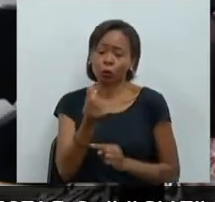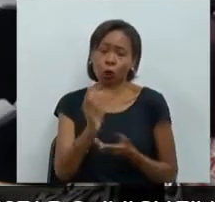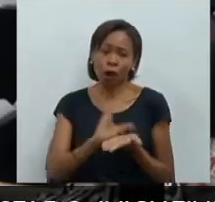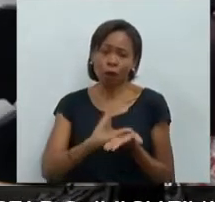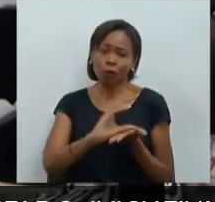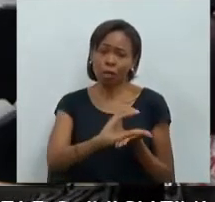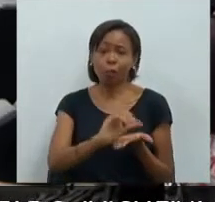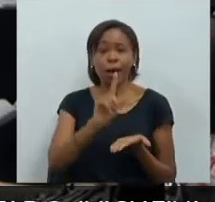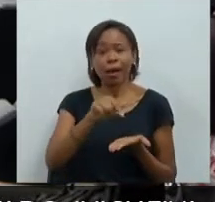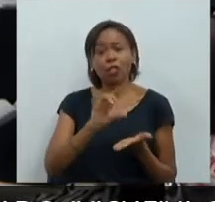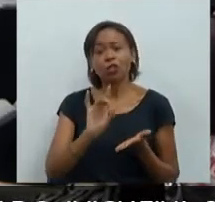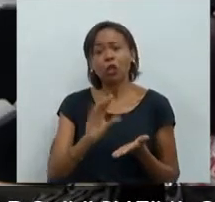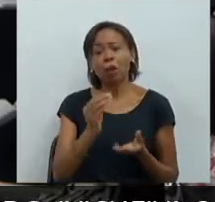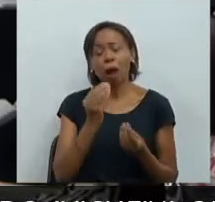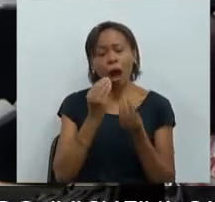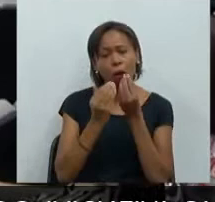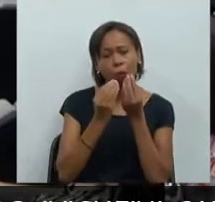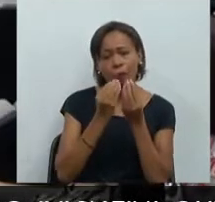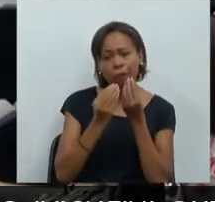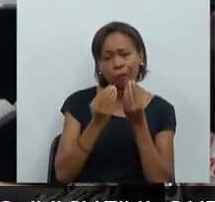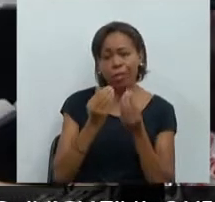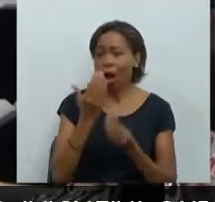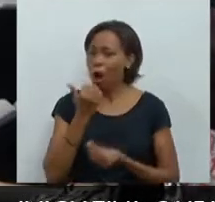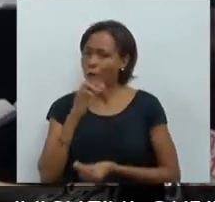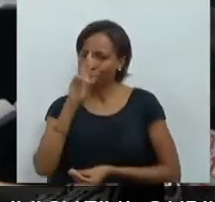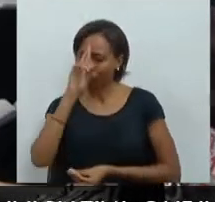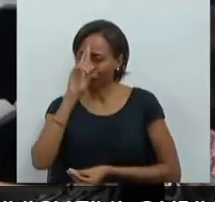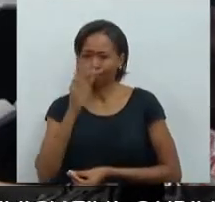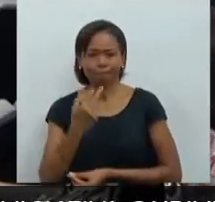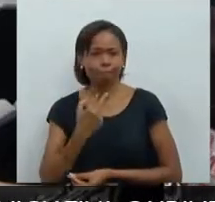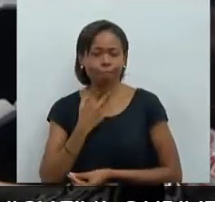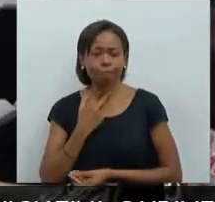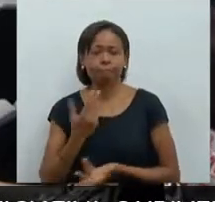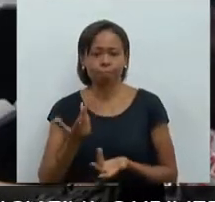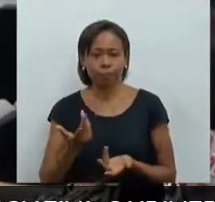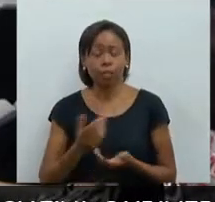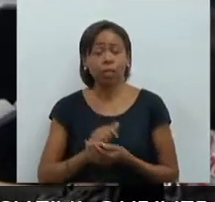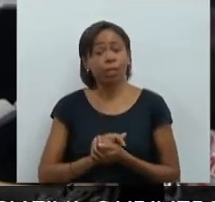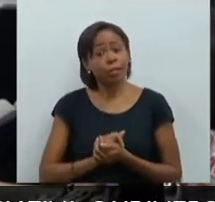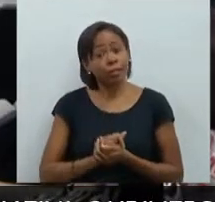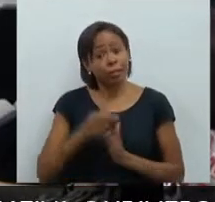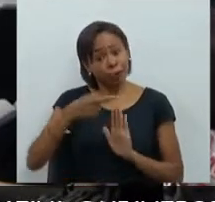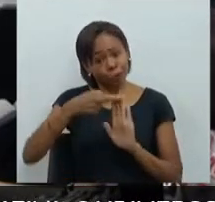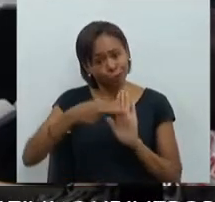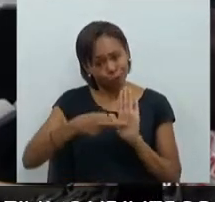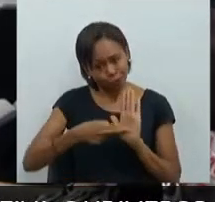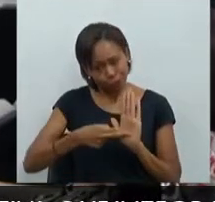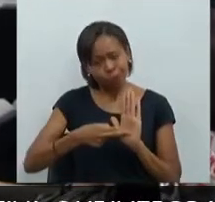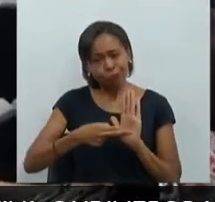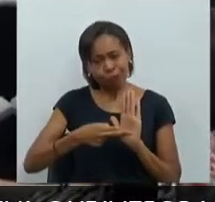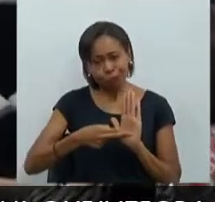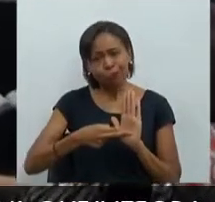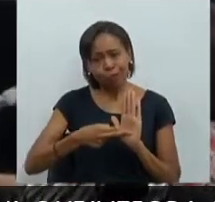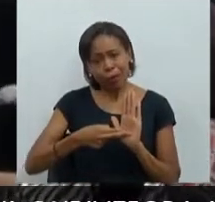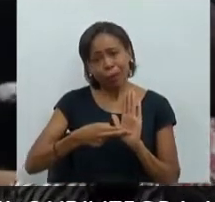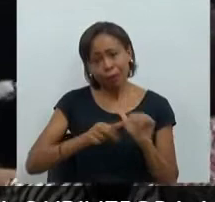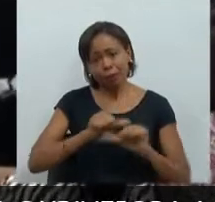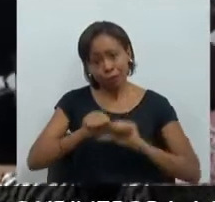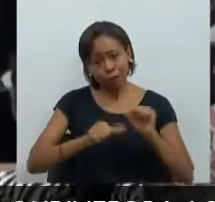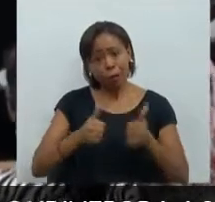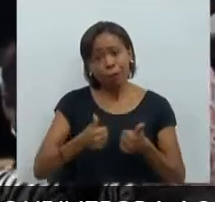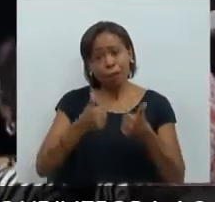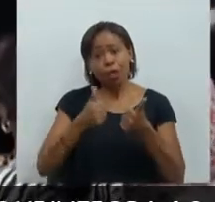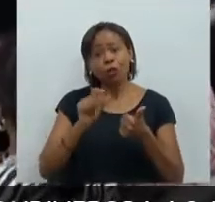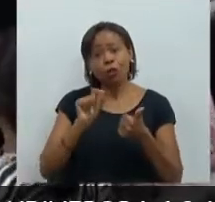esse almoço e esse café que eles necessitam. Então, um critério melhor no desenvolvimento da